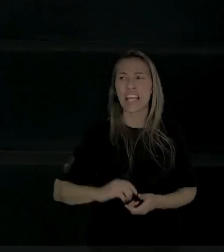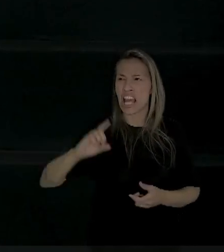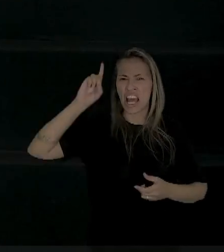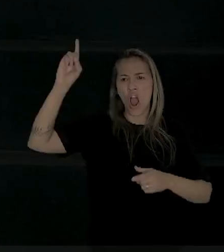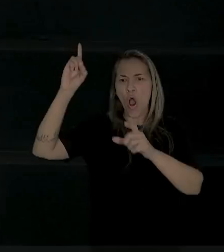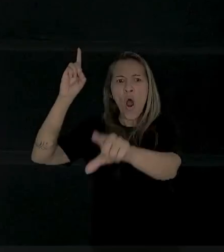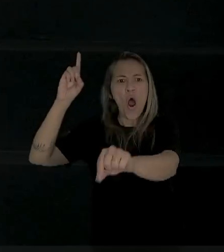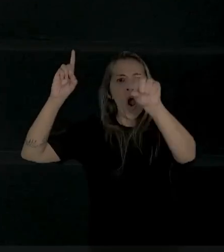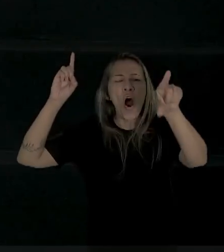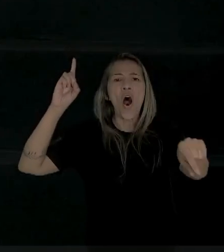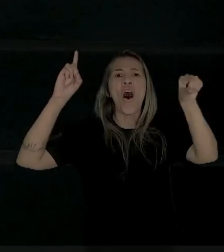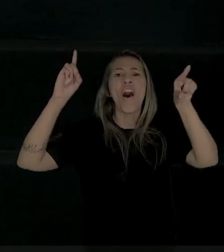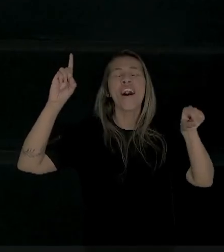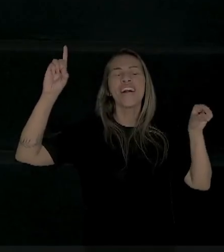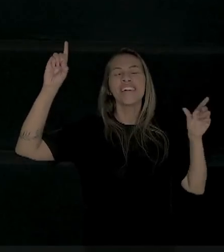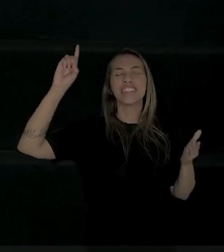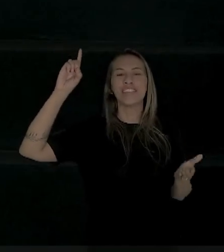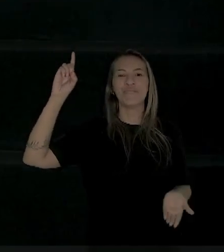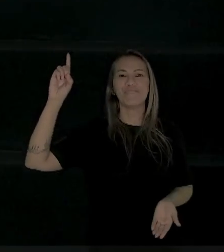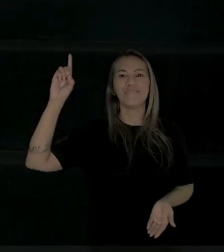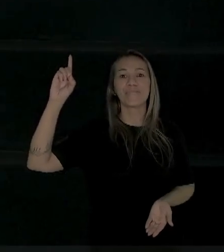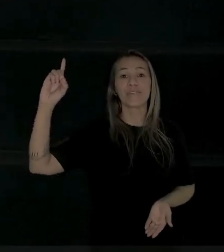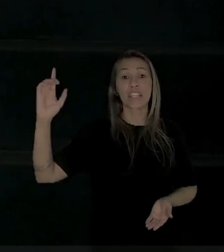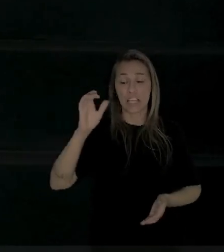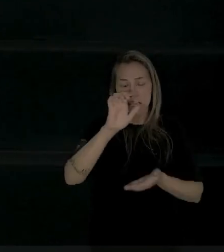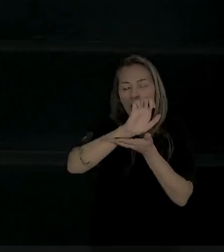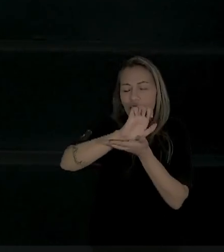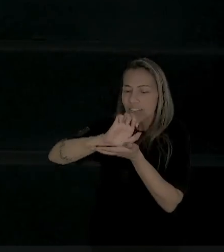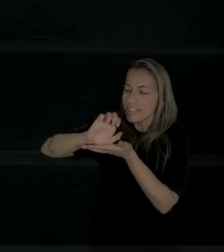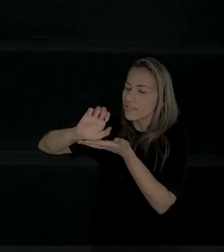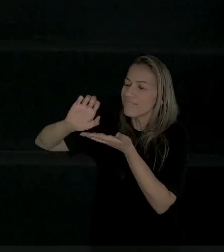heróis. E esse texto fala de Elias,